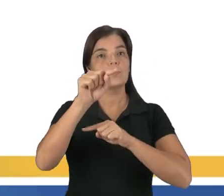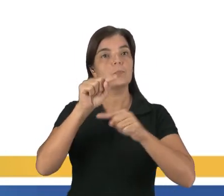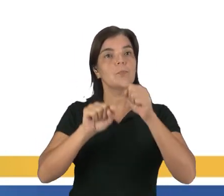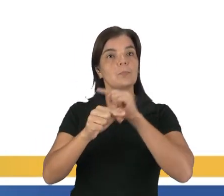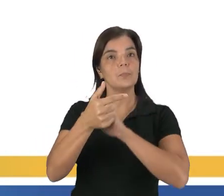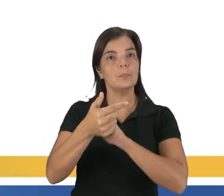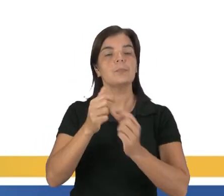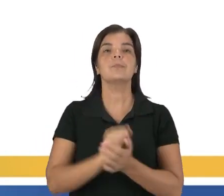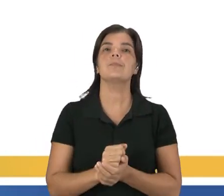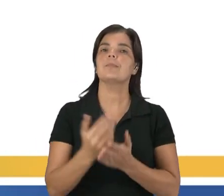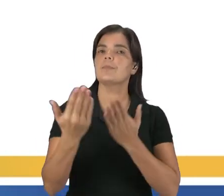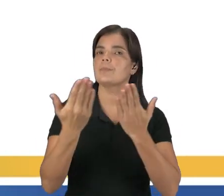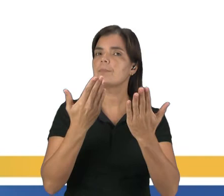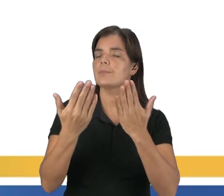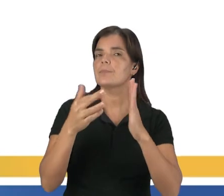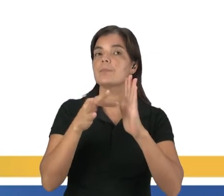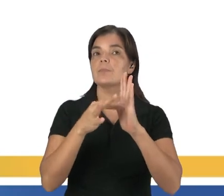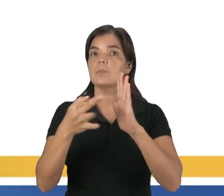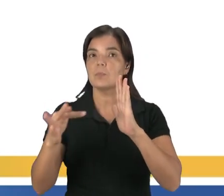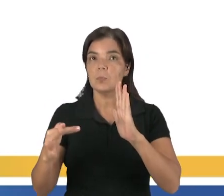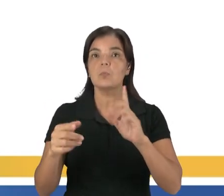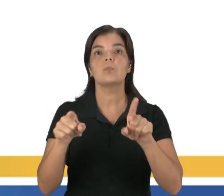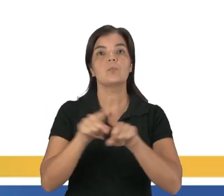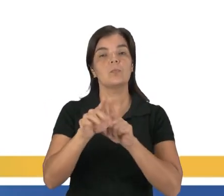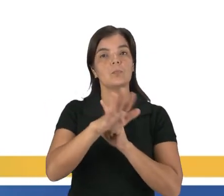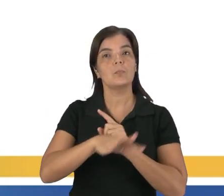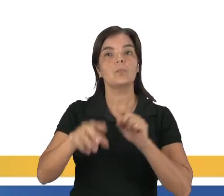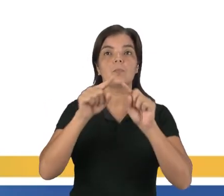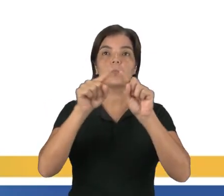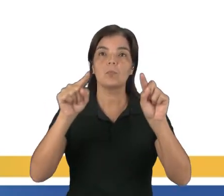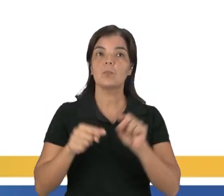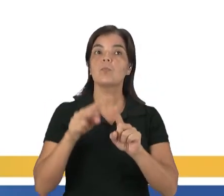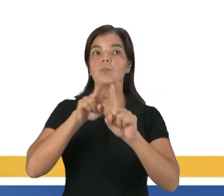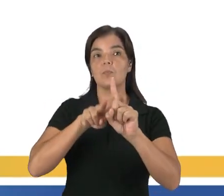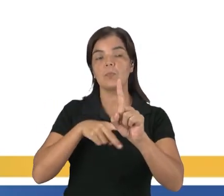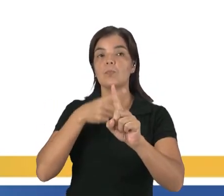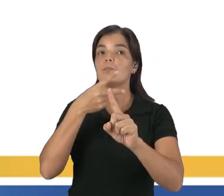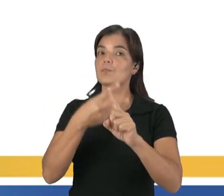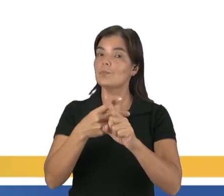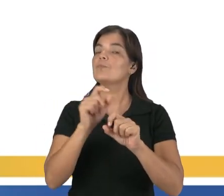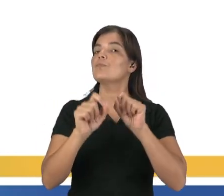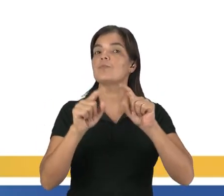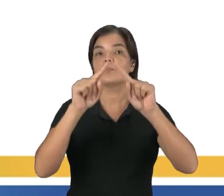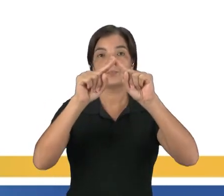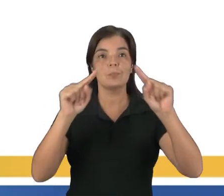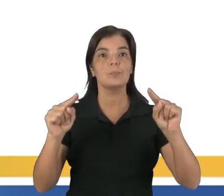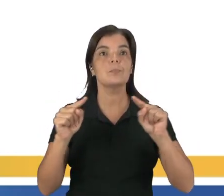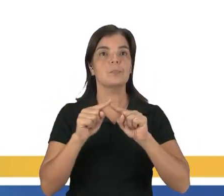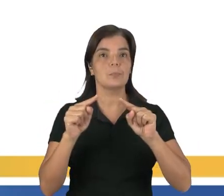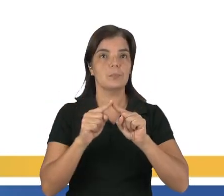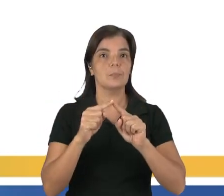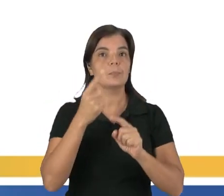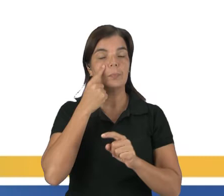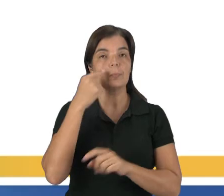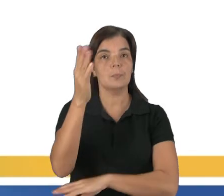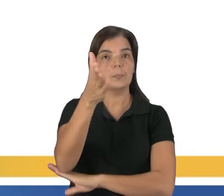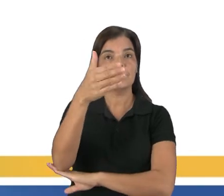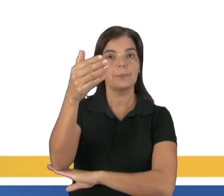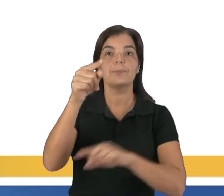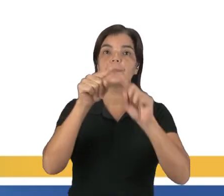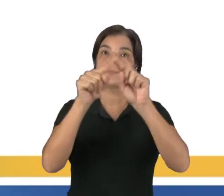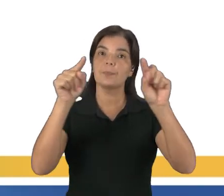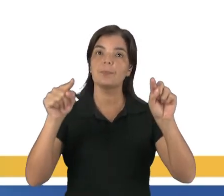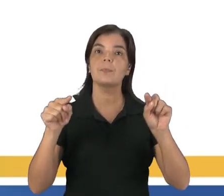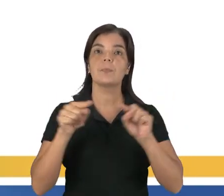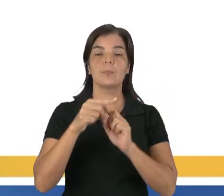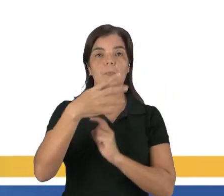2. E comparando as duas fórmulas, vemos que a área do retângulo é o dobro do triângulo. Então, segue que a área da bandeira